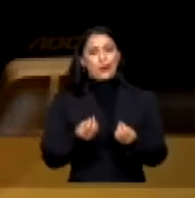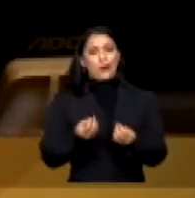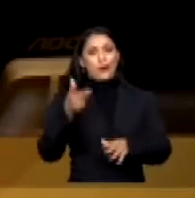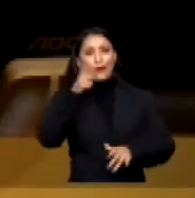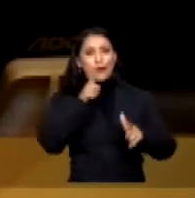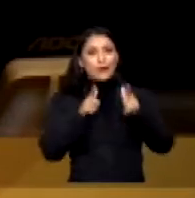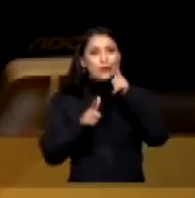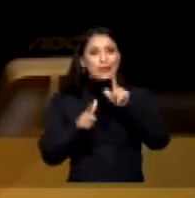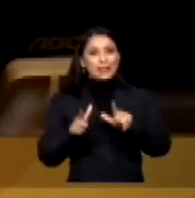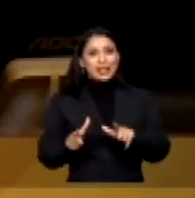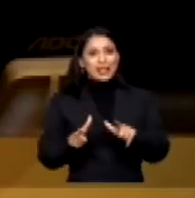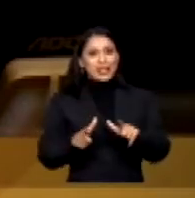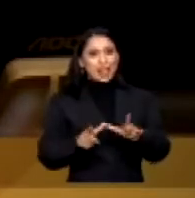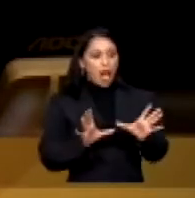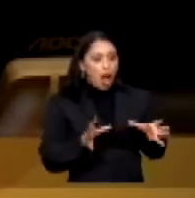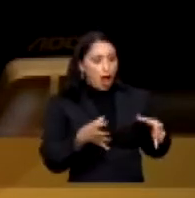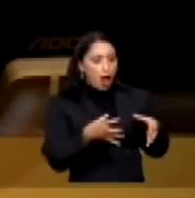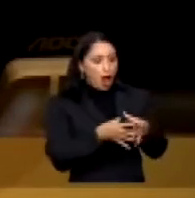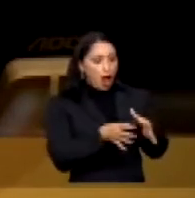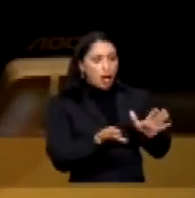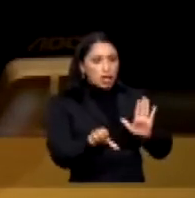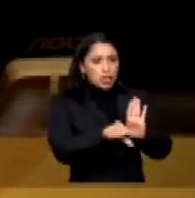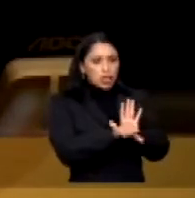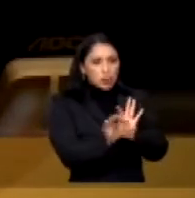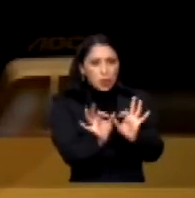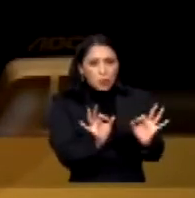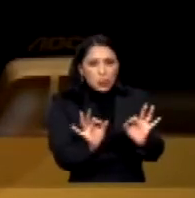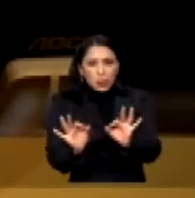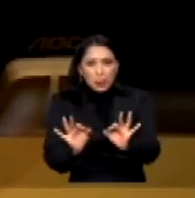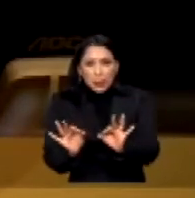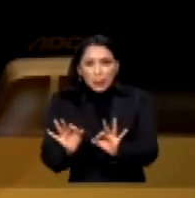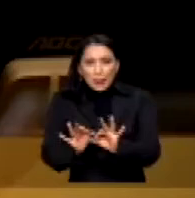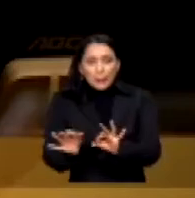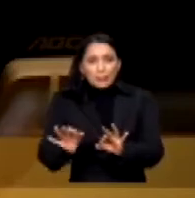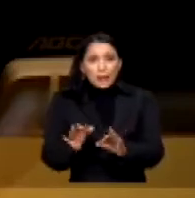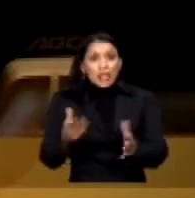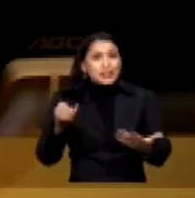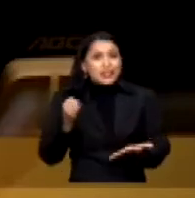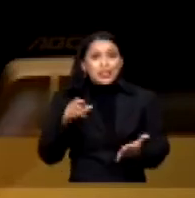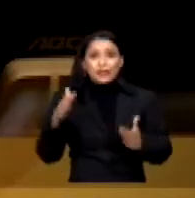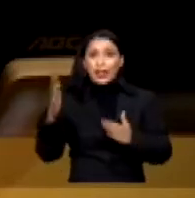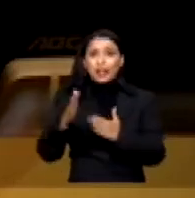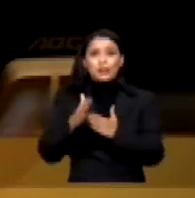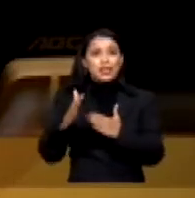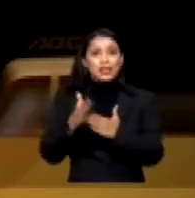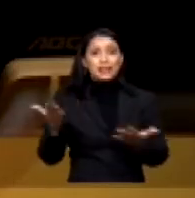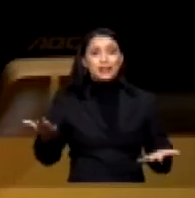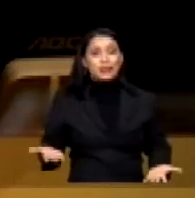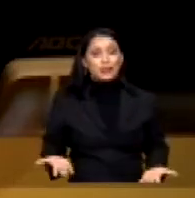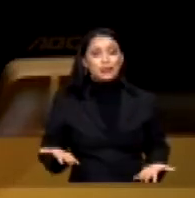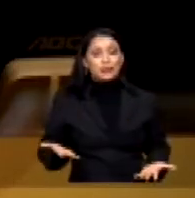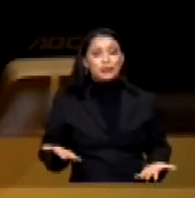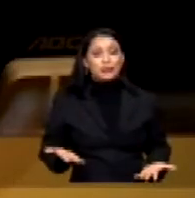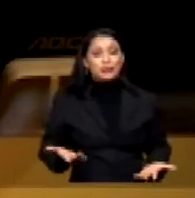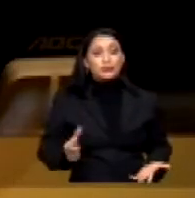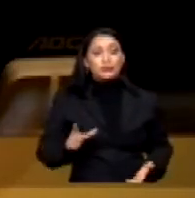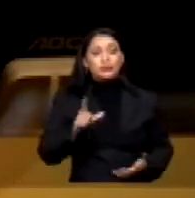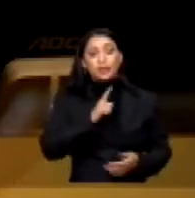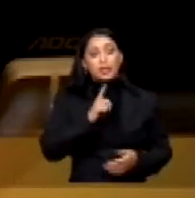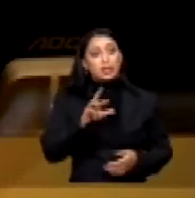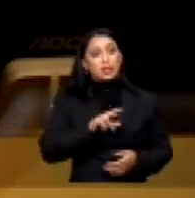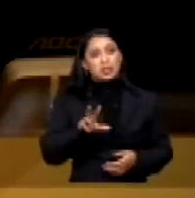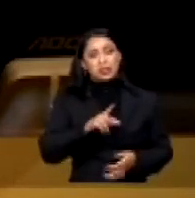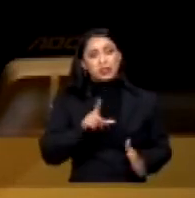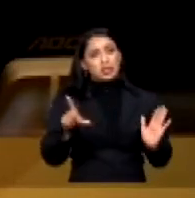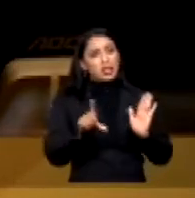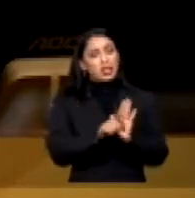uma teia criminosa, uma organização com várias ramificações, numa limitação, numa impossibilidade a priori